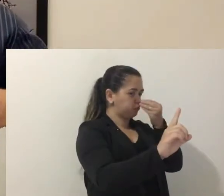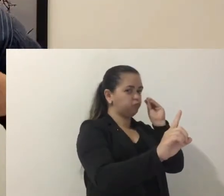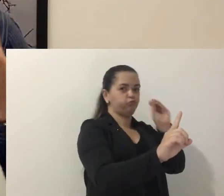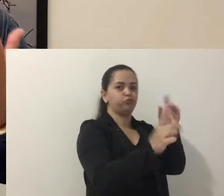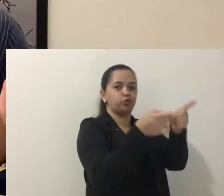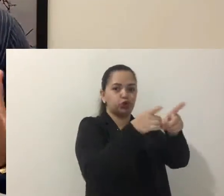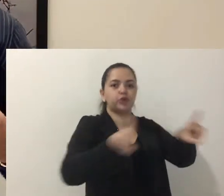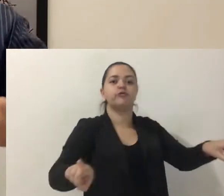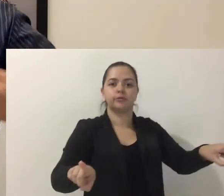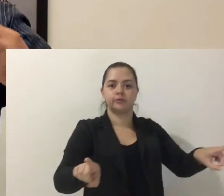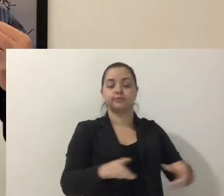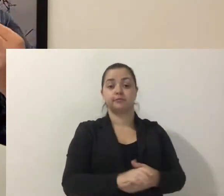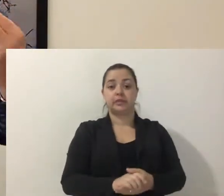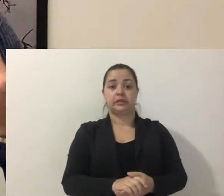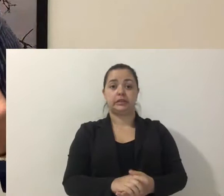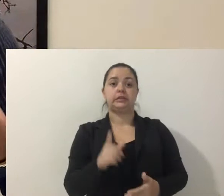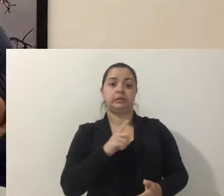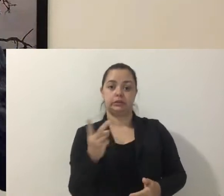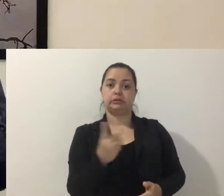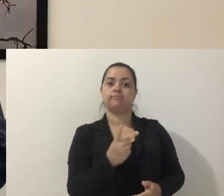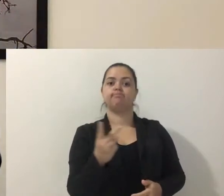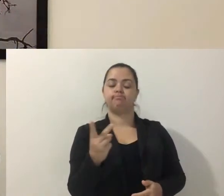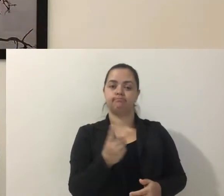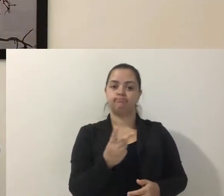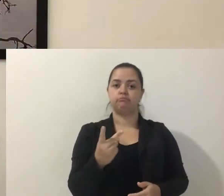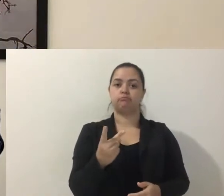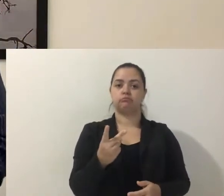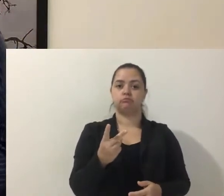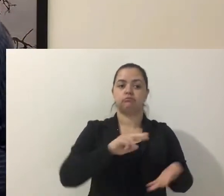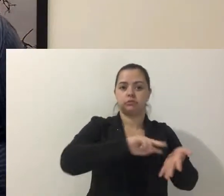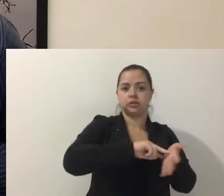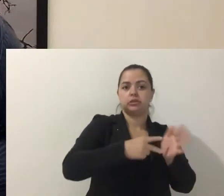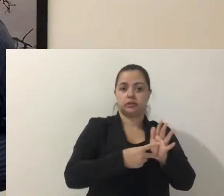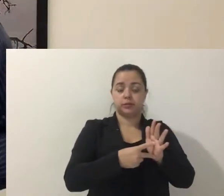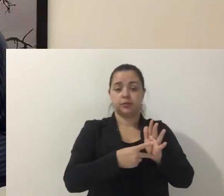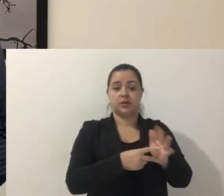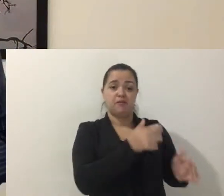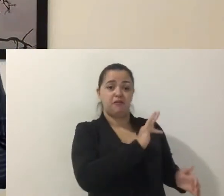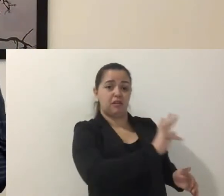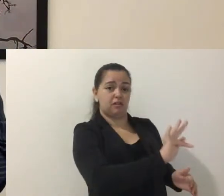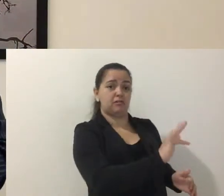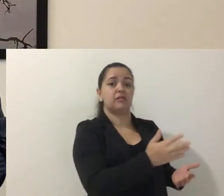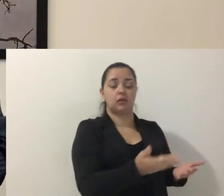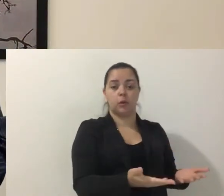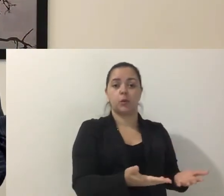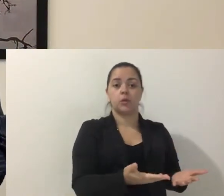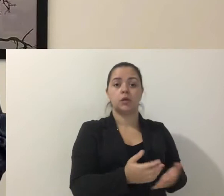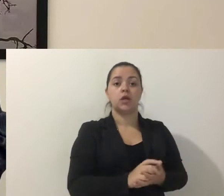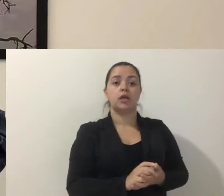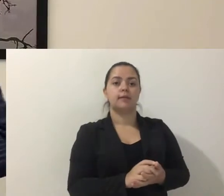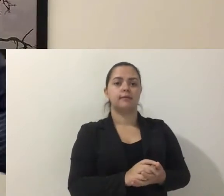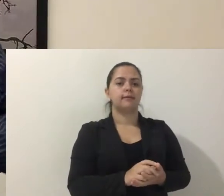2 versões, essas 2 concepções. E os fariseus, claro, eles estavam mais próximos, eles